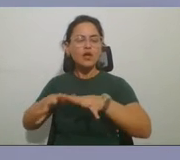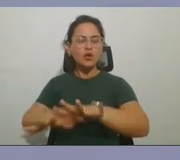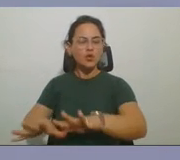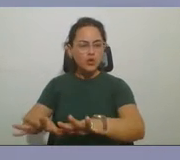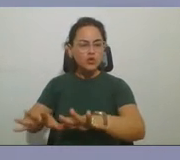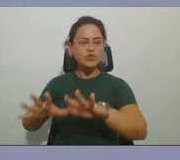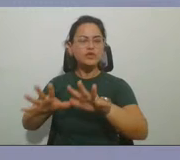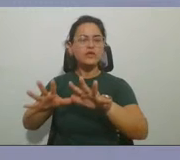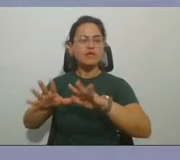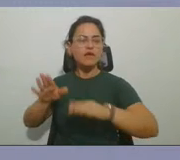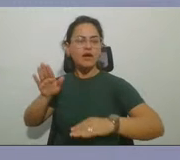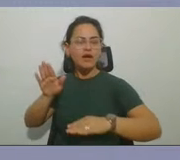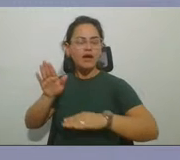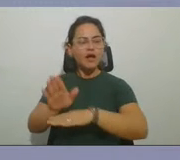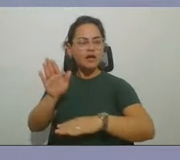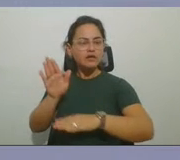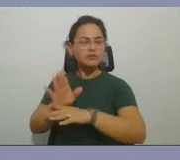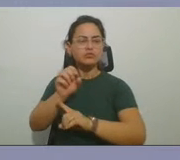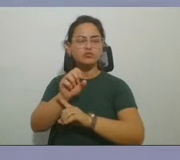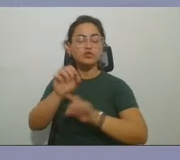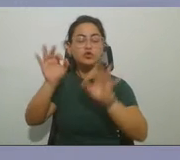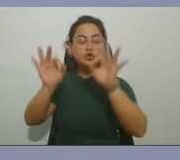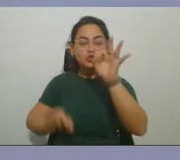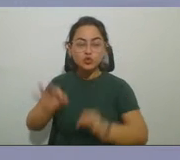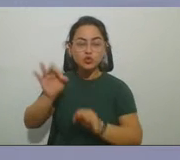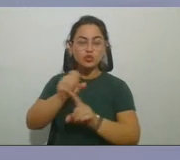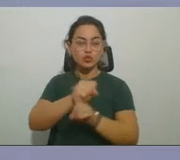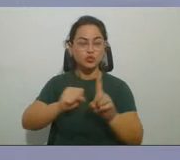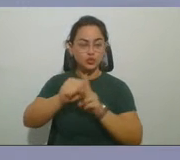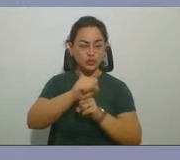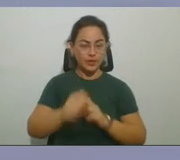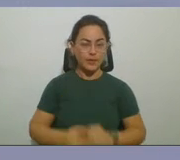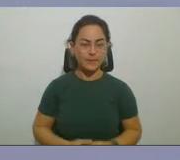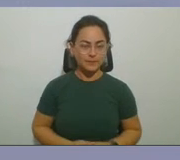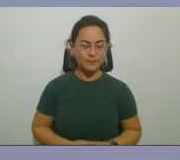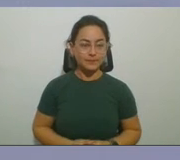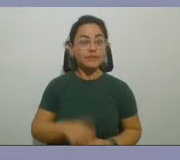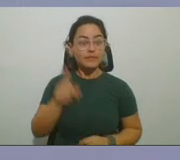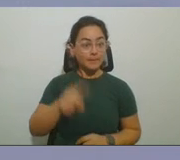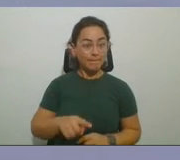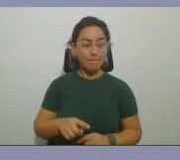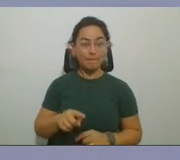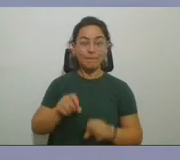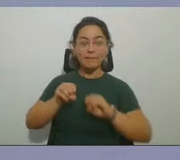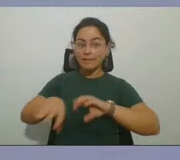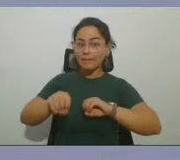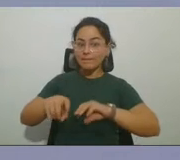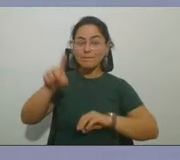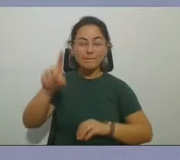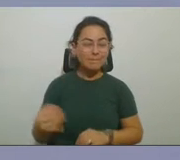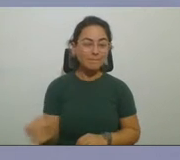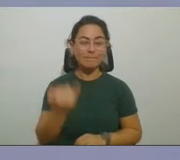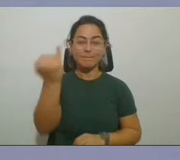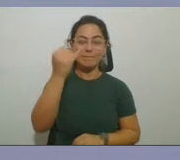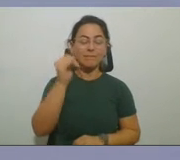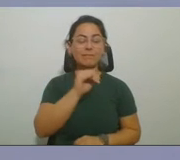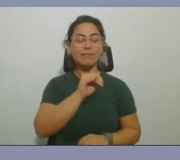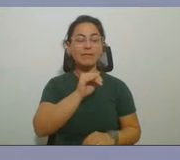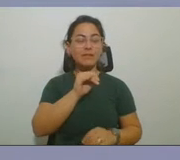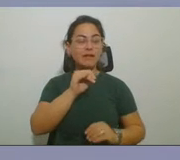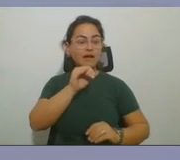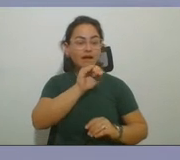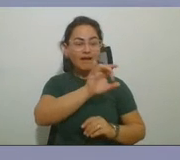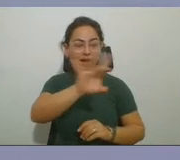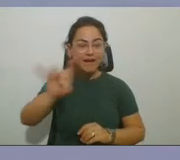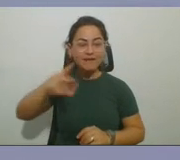um direito fundamental, que ajuda não só no desenvolvimento de um país, mas também de cada indivíduo. A nossa universidade,